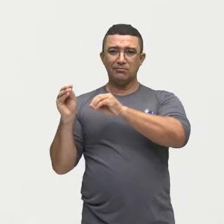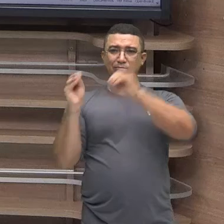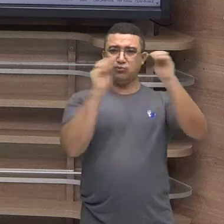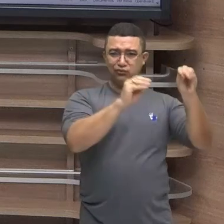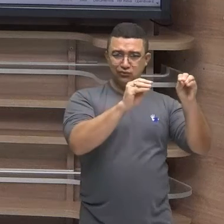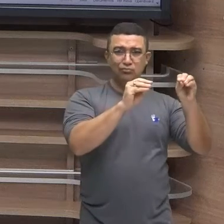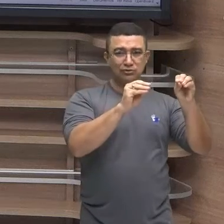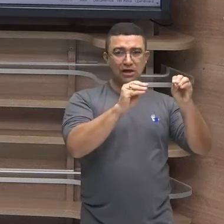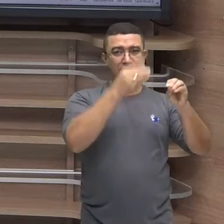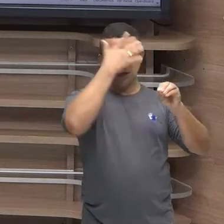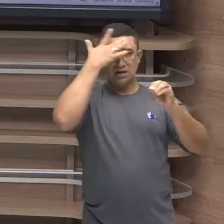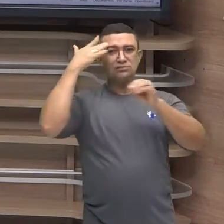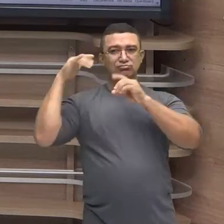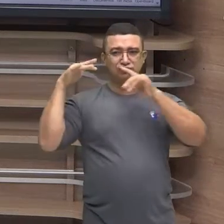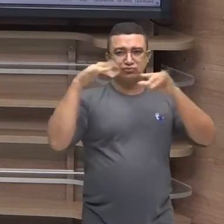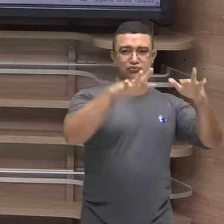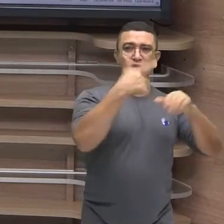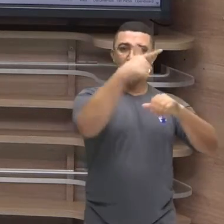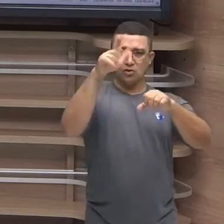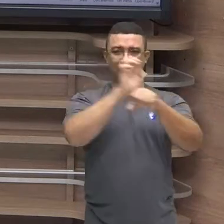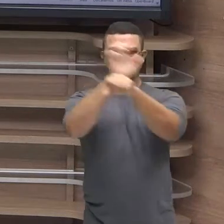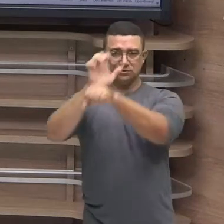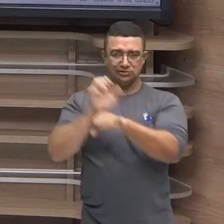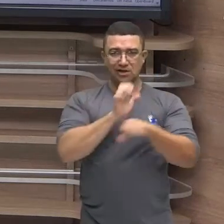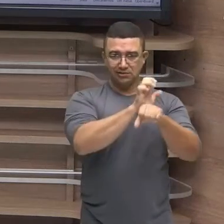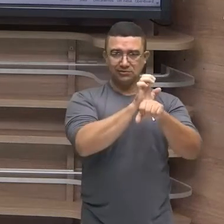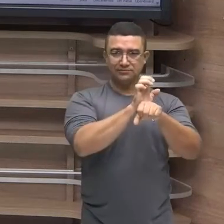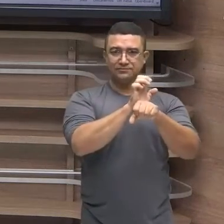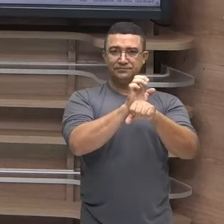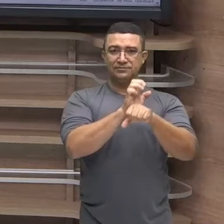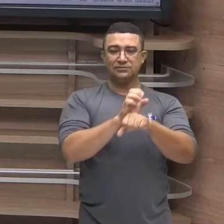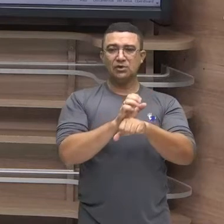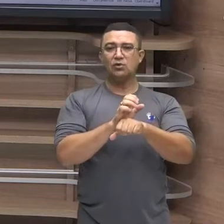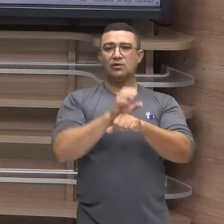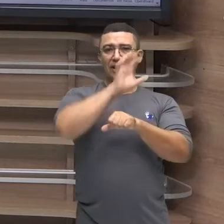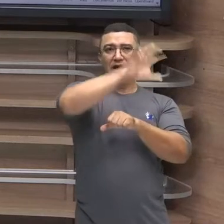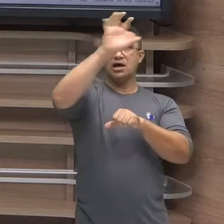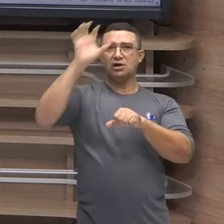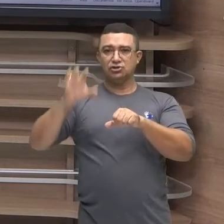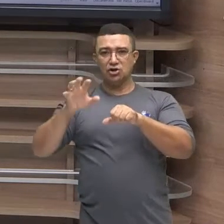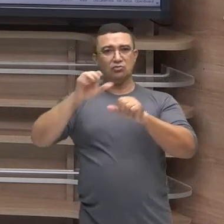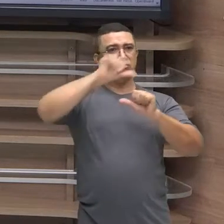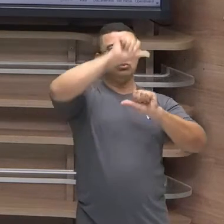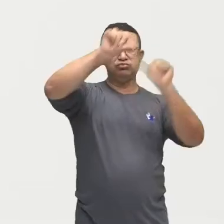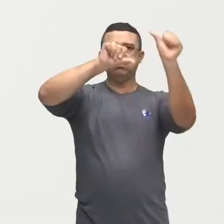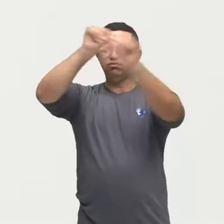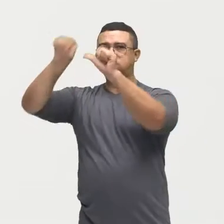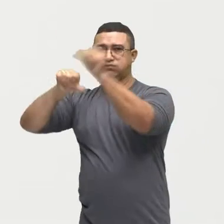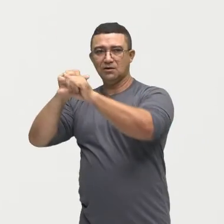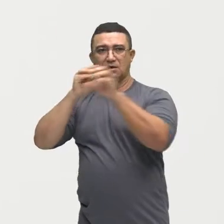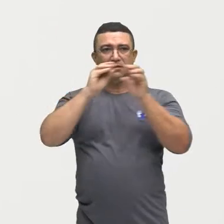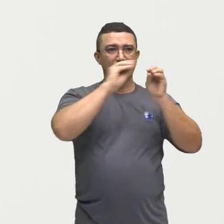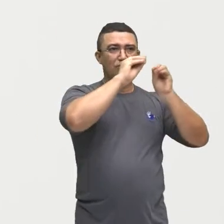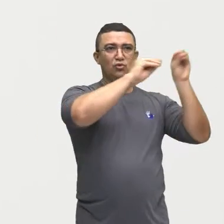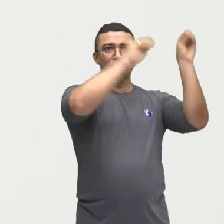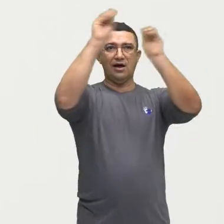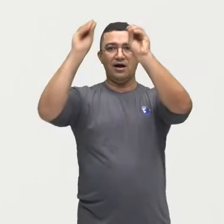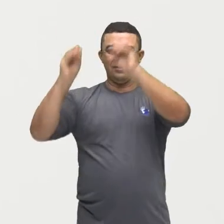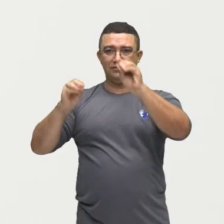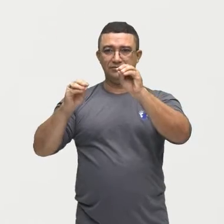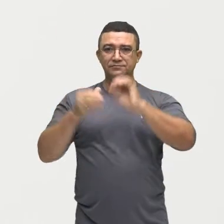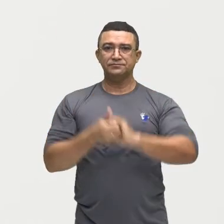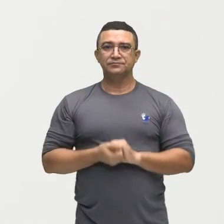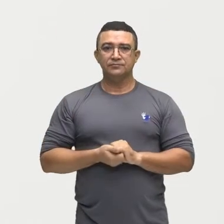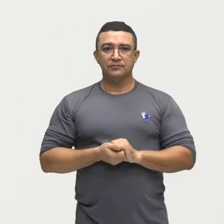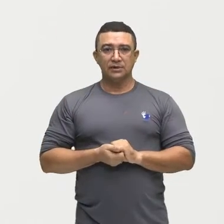setinhas identificando ali esses fluxos migratórios de uma região para outra, né? Aí nós temos também a